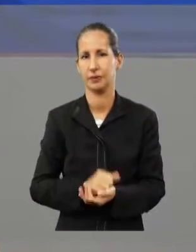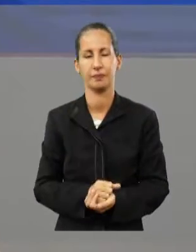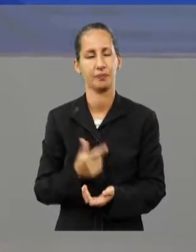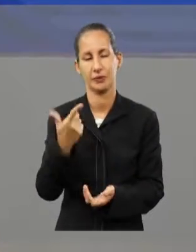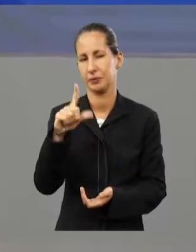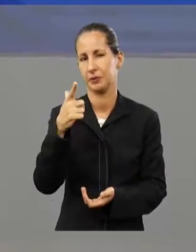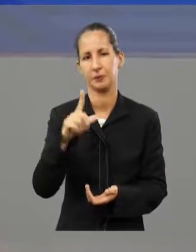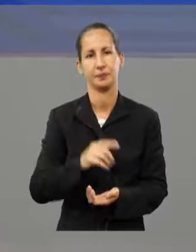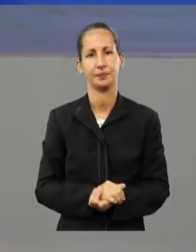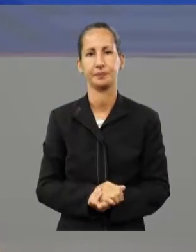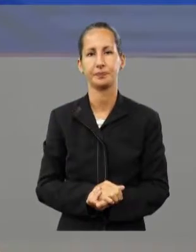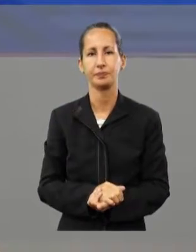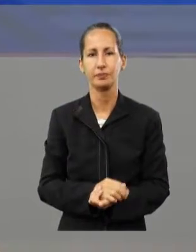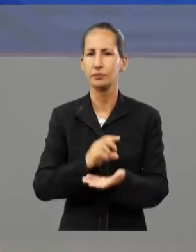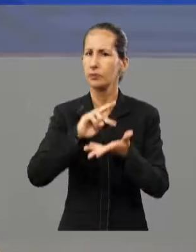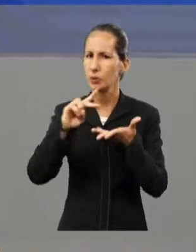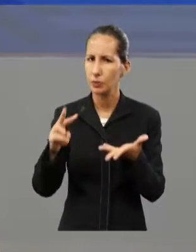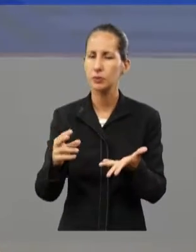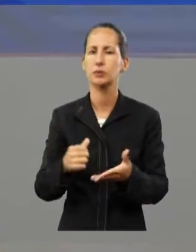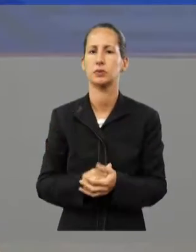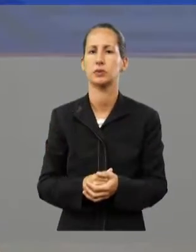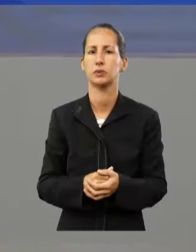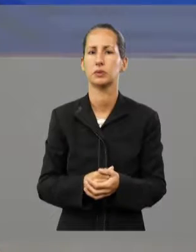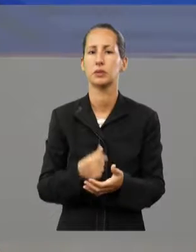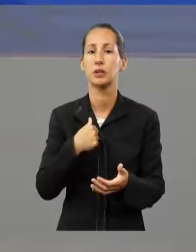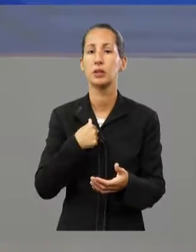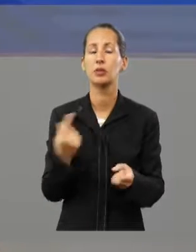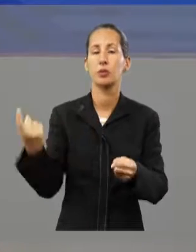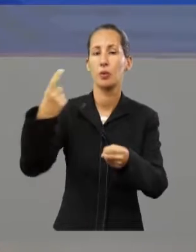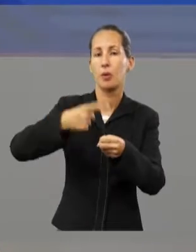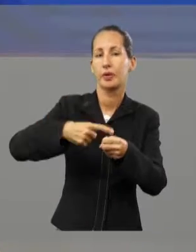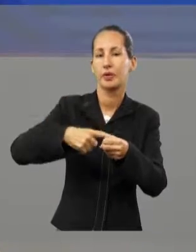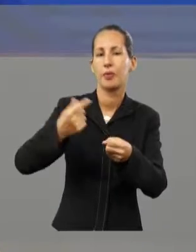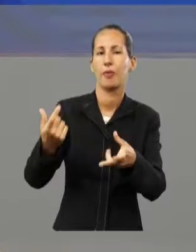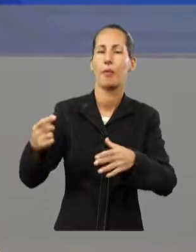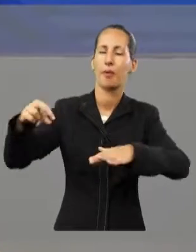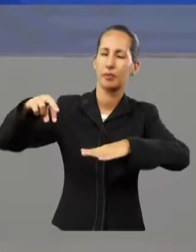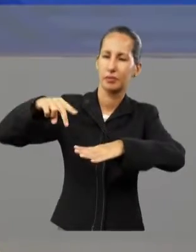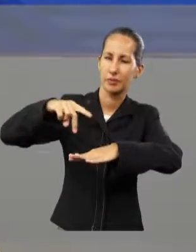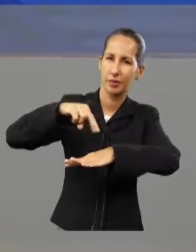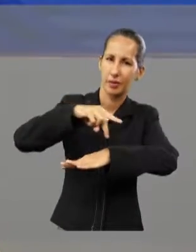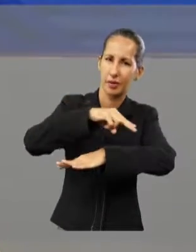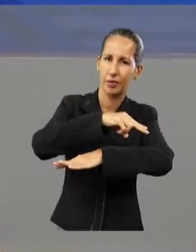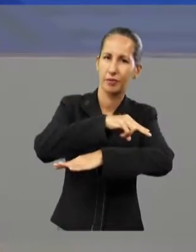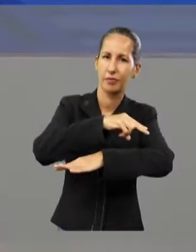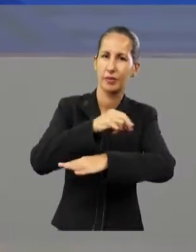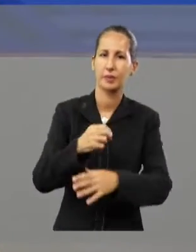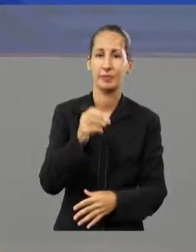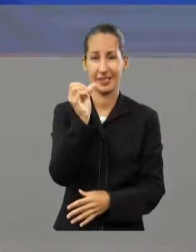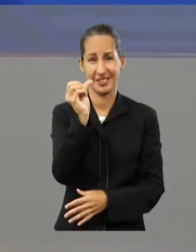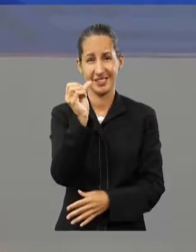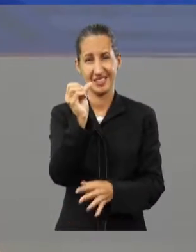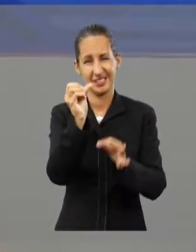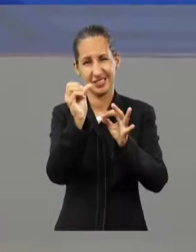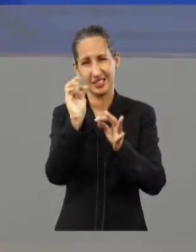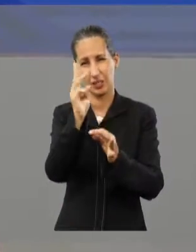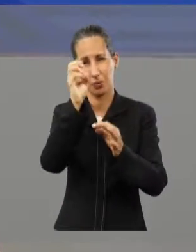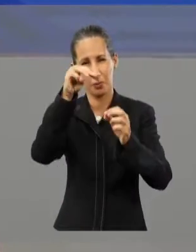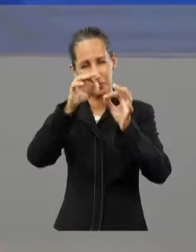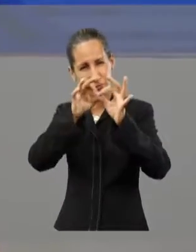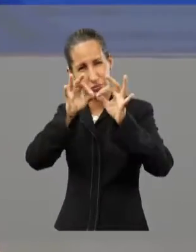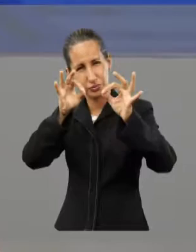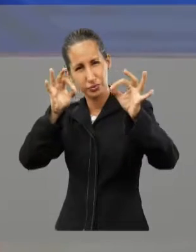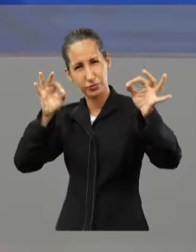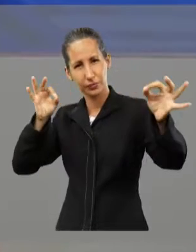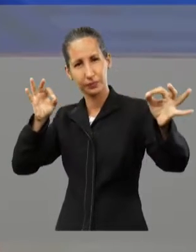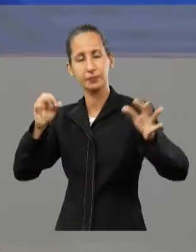tinha. Então, essas coisas que eu morei no interior, eu andava 6 quilômetros, uma légua,